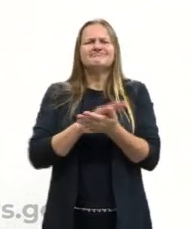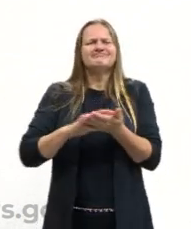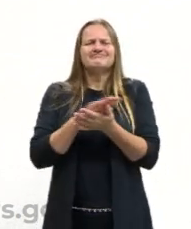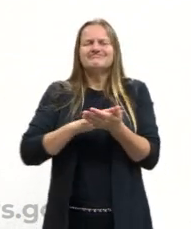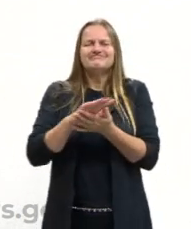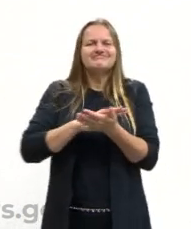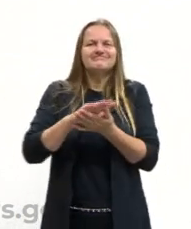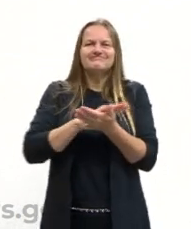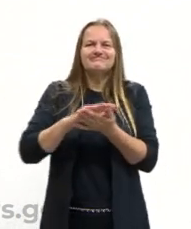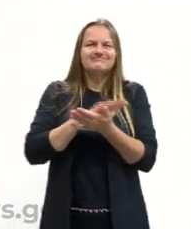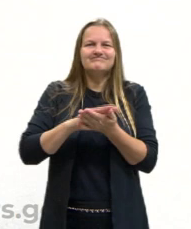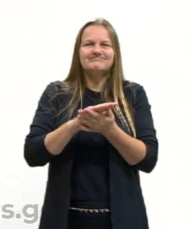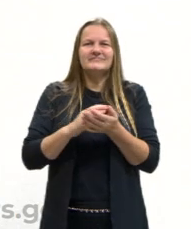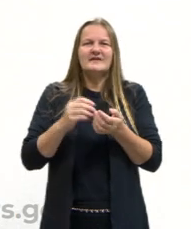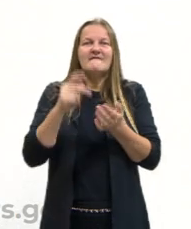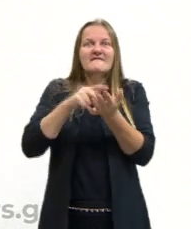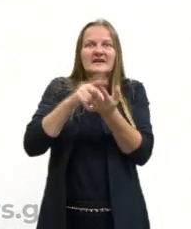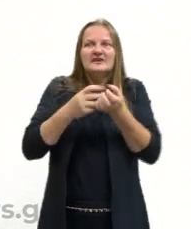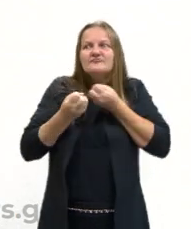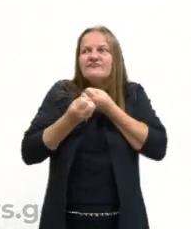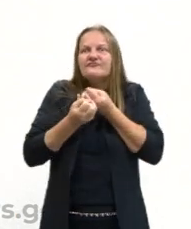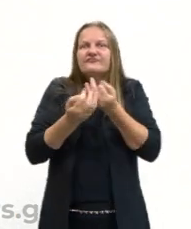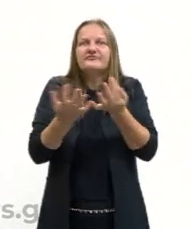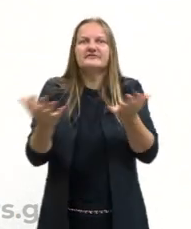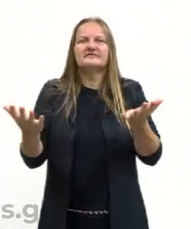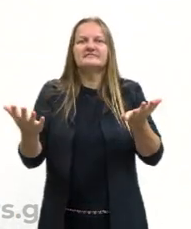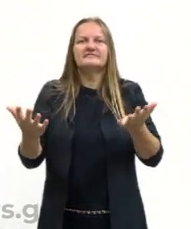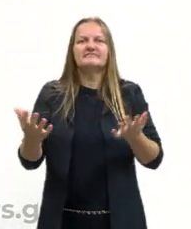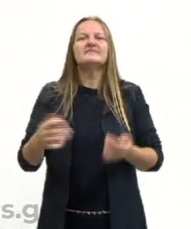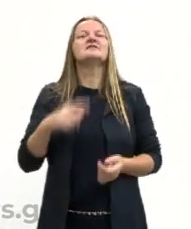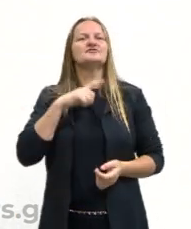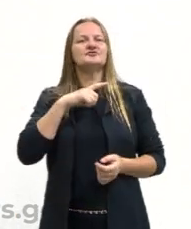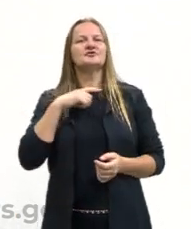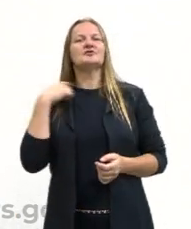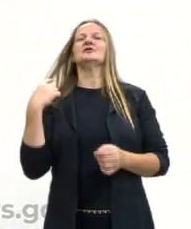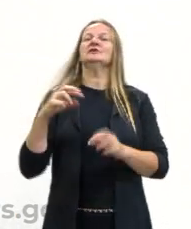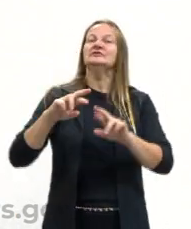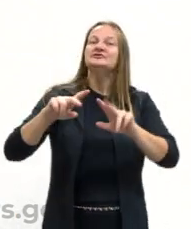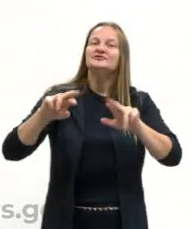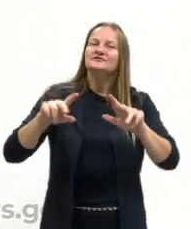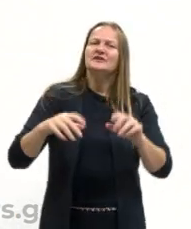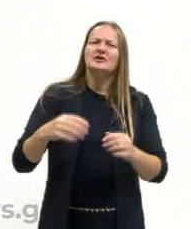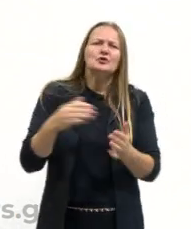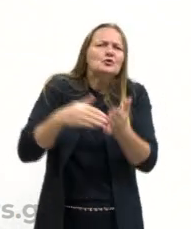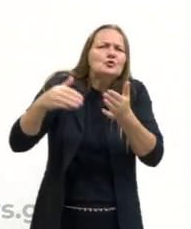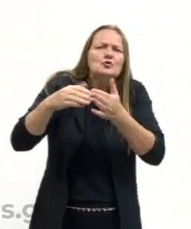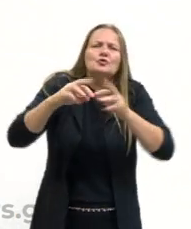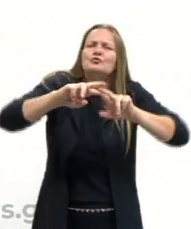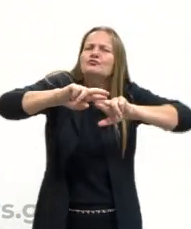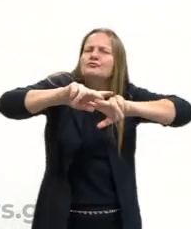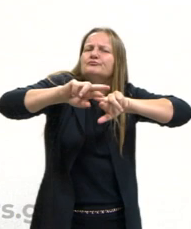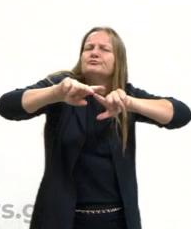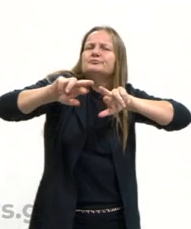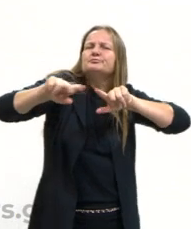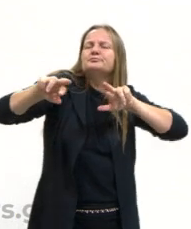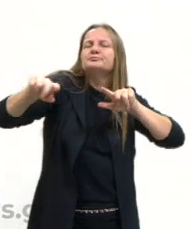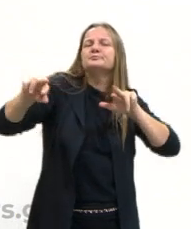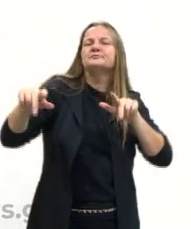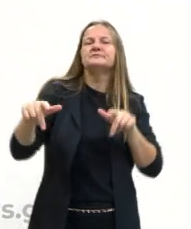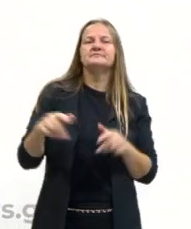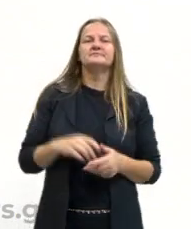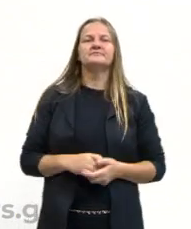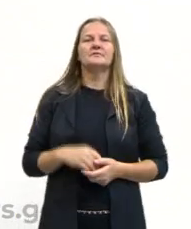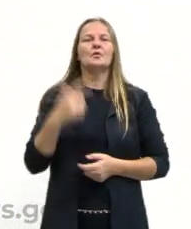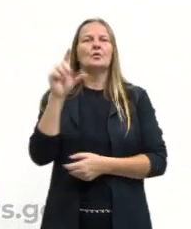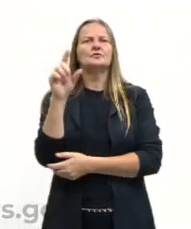poderíamos transm bom então o sofista se nessa pegada que tudo era relativo outro